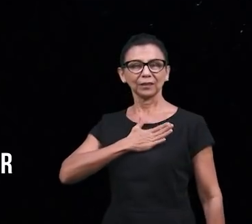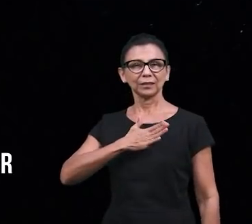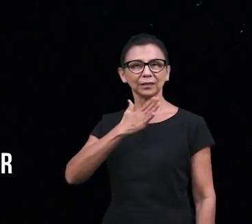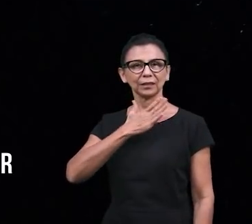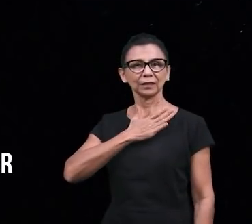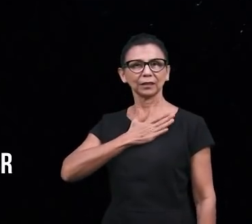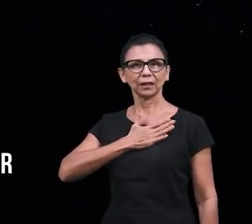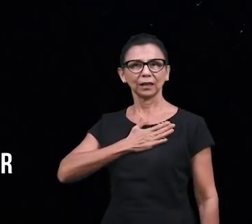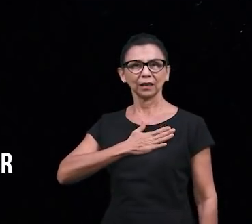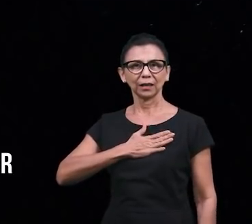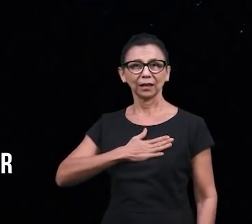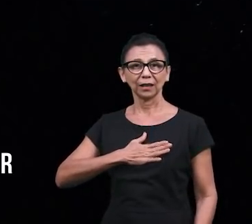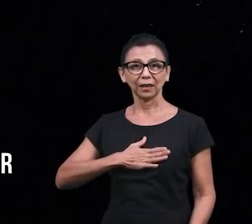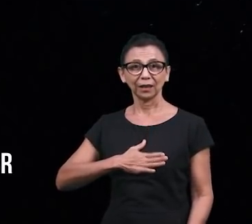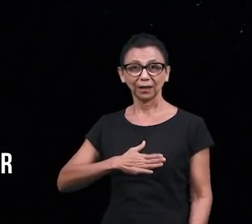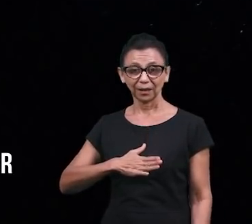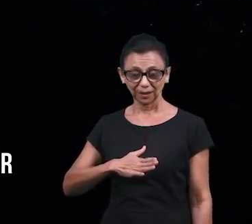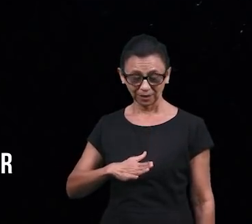conforta e